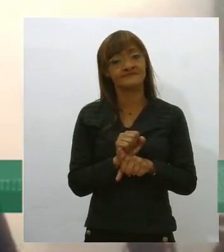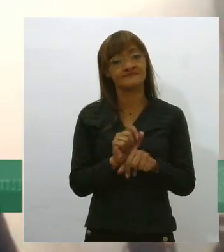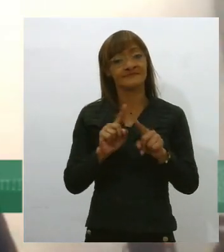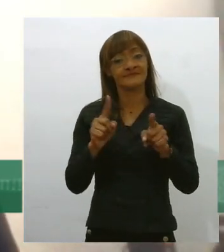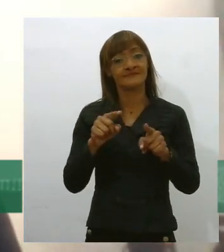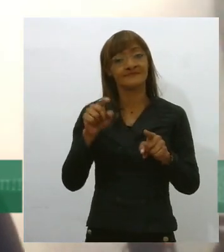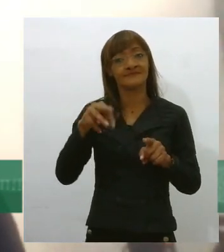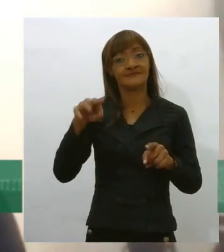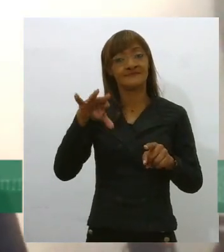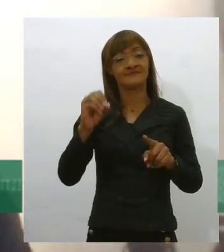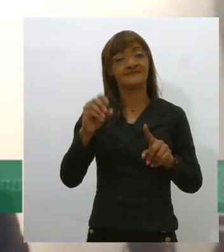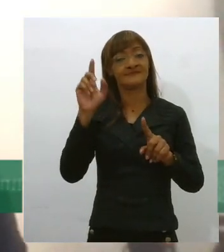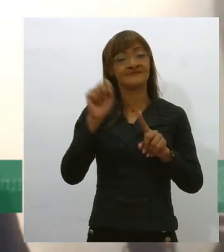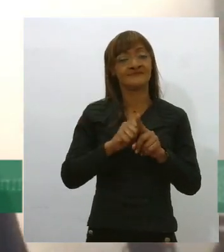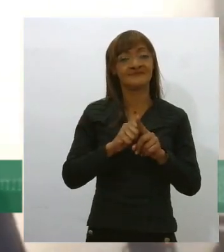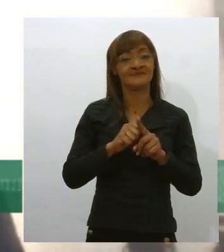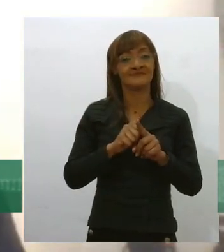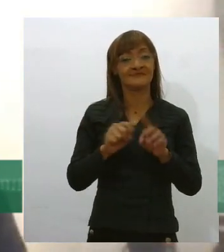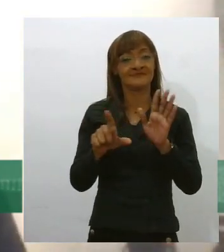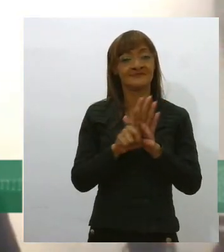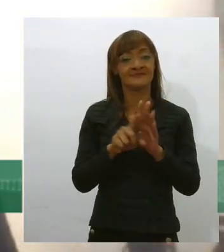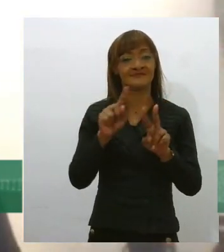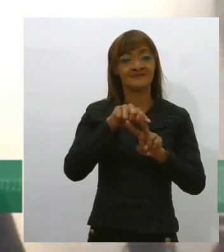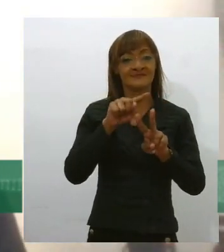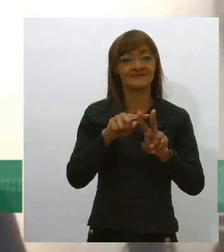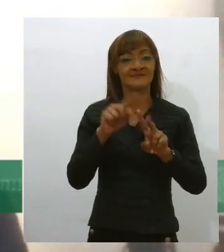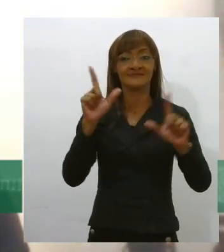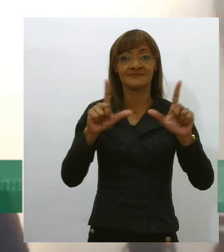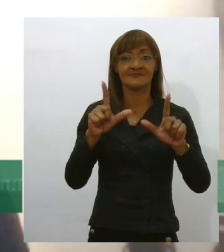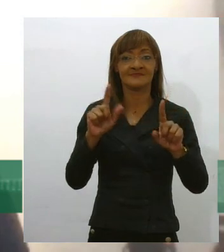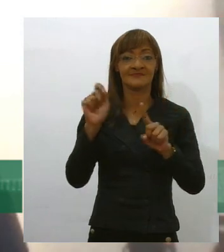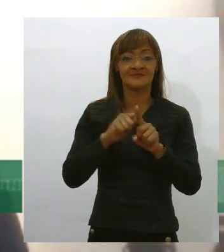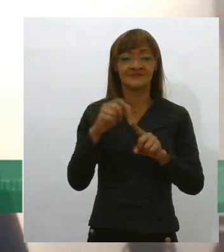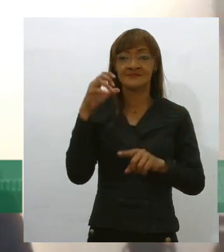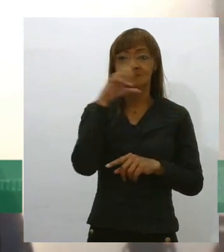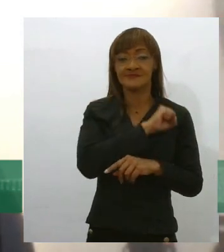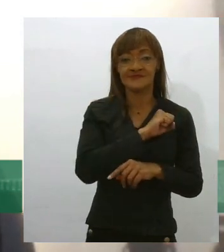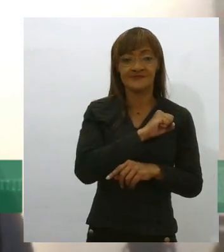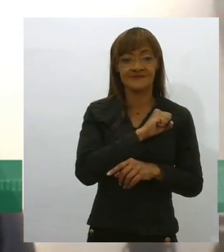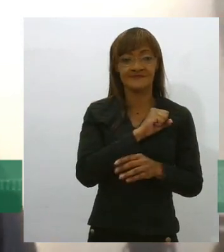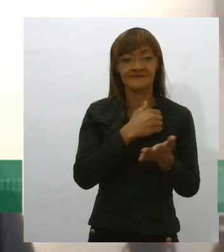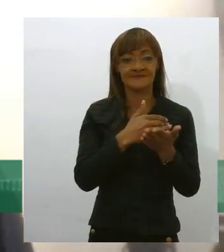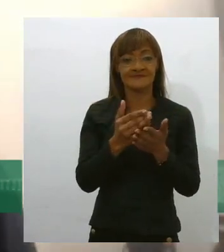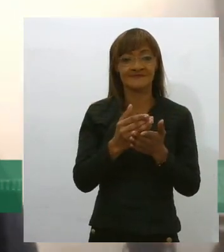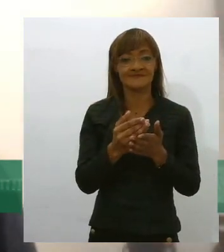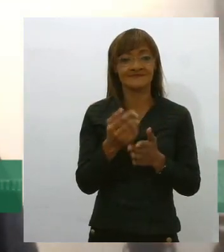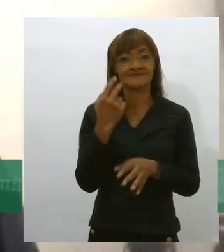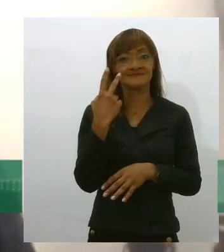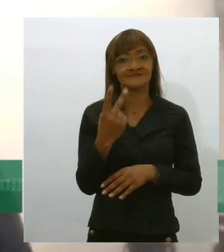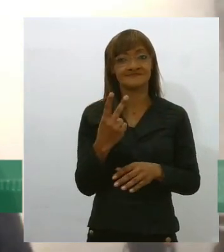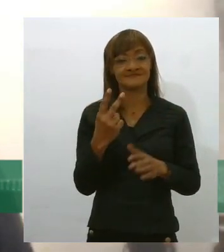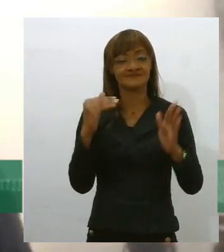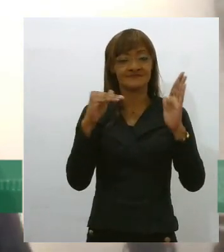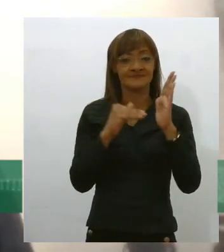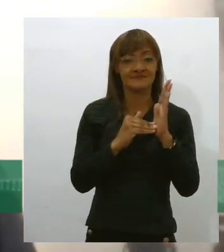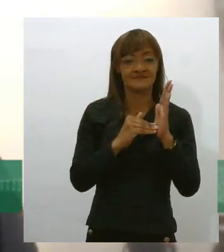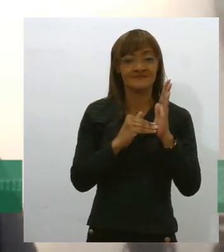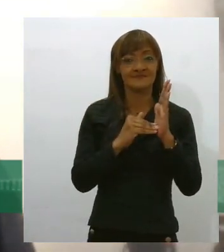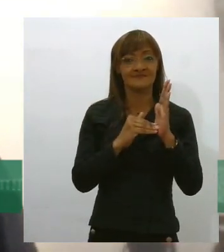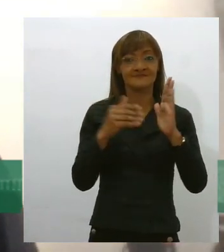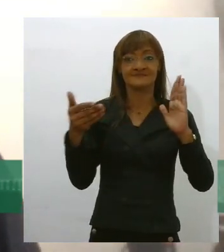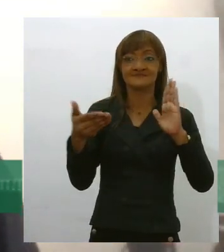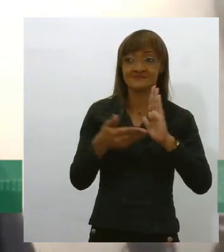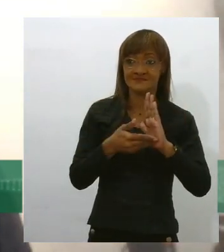a coordenação das duas emissoras para em menos de um mês esse projeto tramita em duas casas câmara e